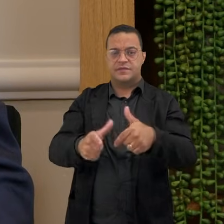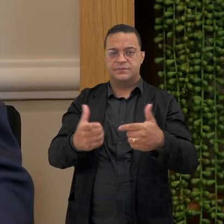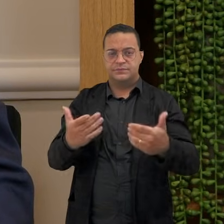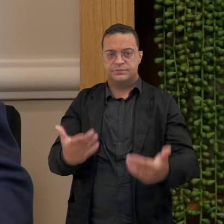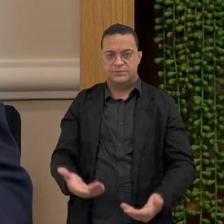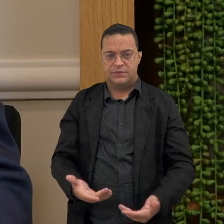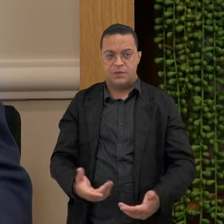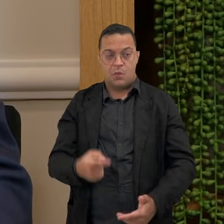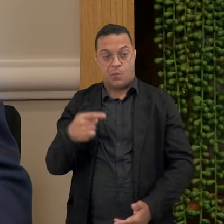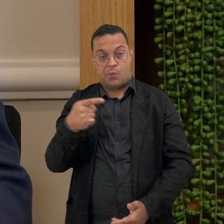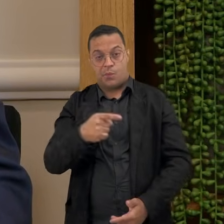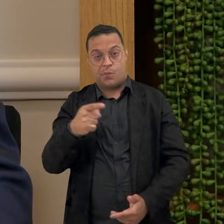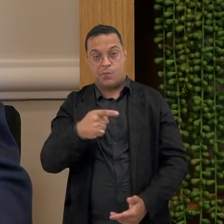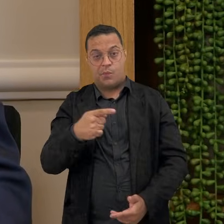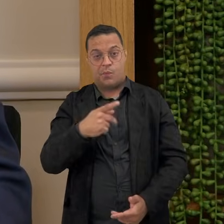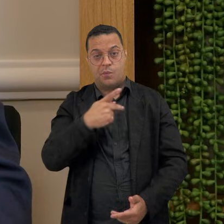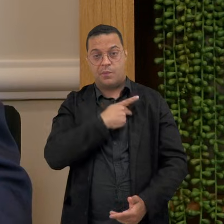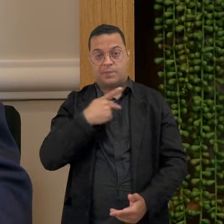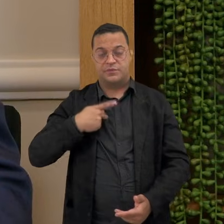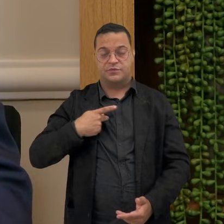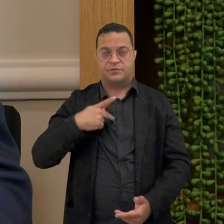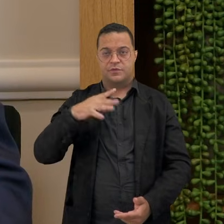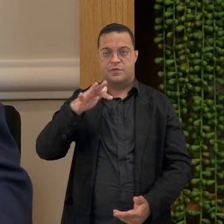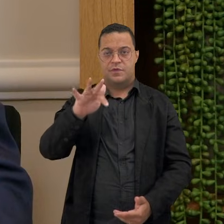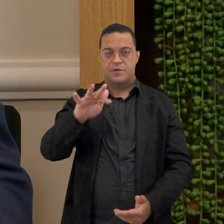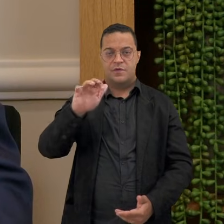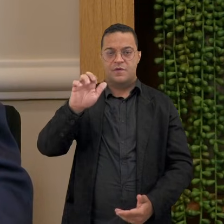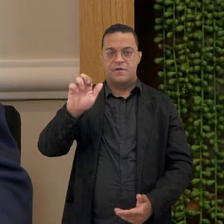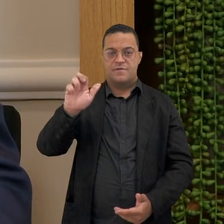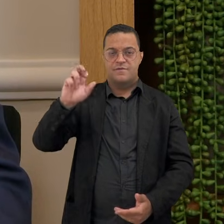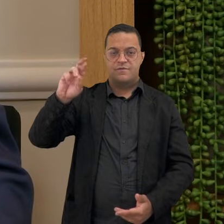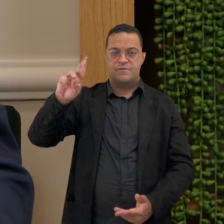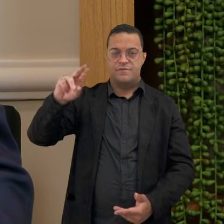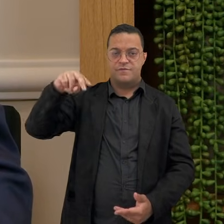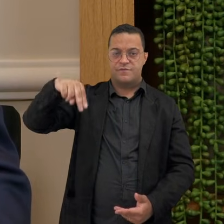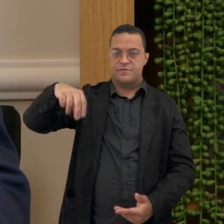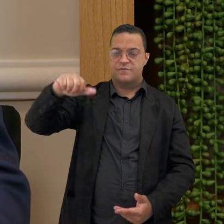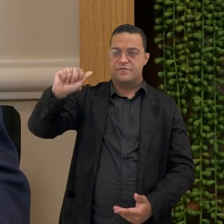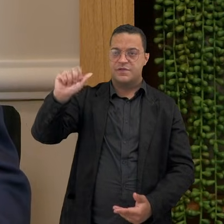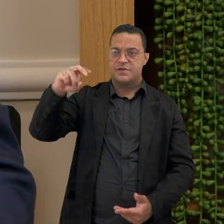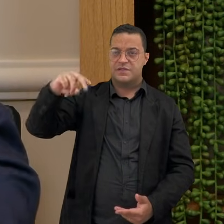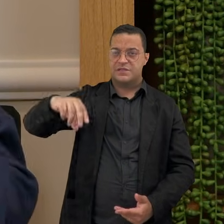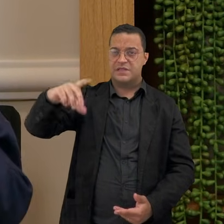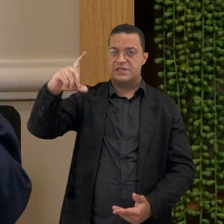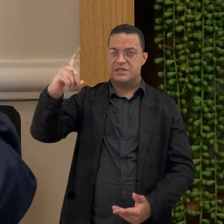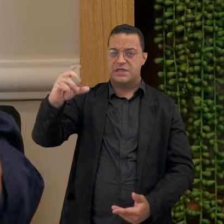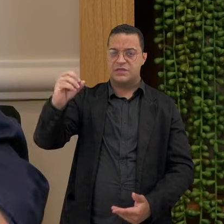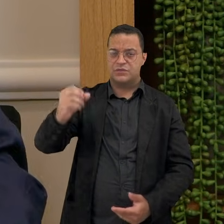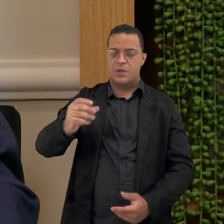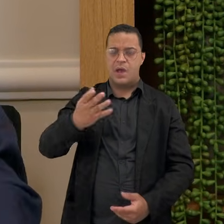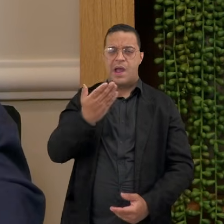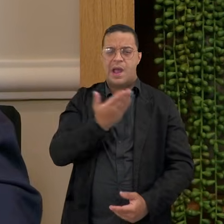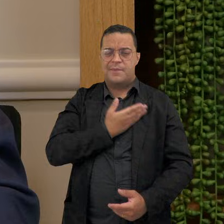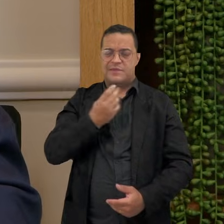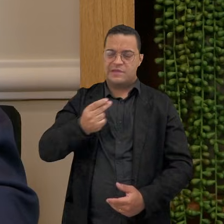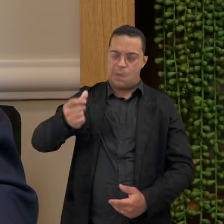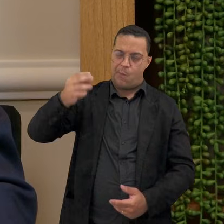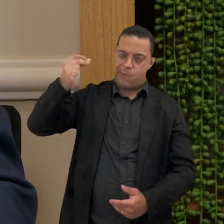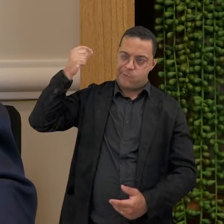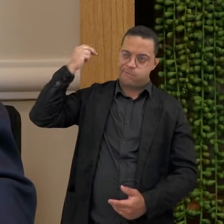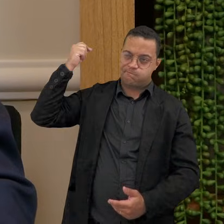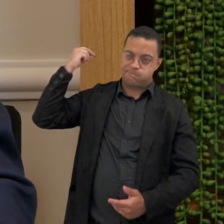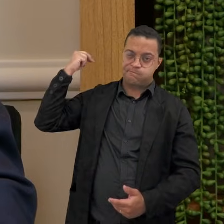Fernando é um pastor muito querido, né? Conhecido, nos conhecemos desde jovens, né, Fernando? Sim. Praticamente nos convertemos